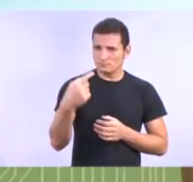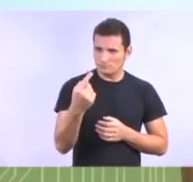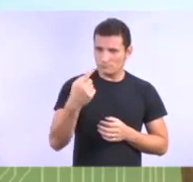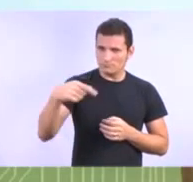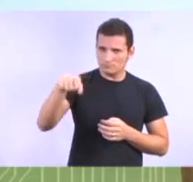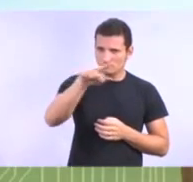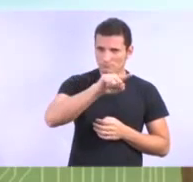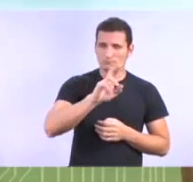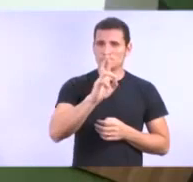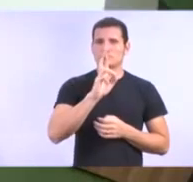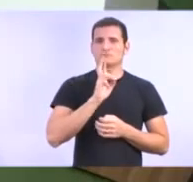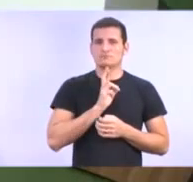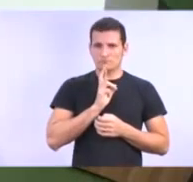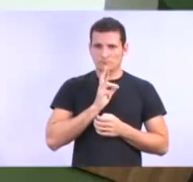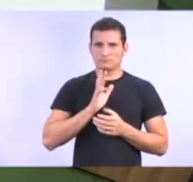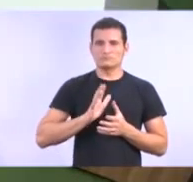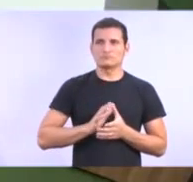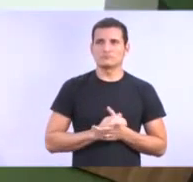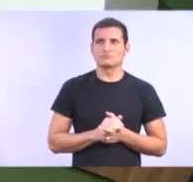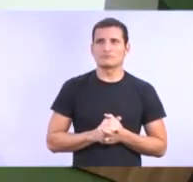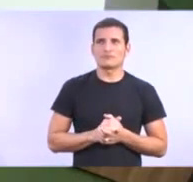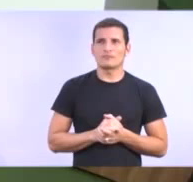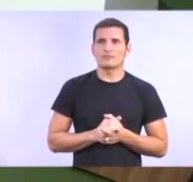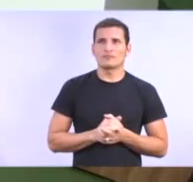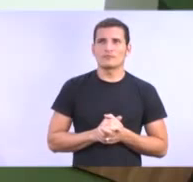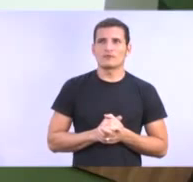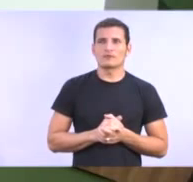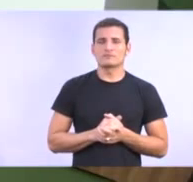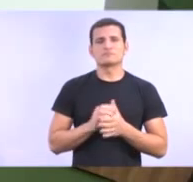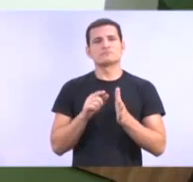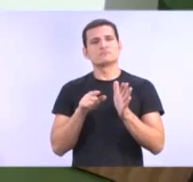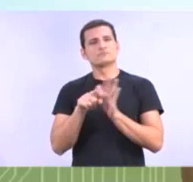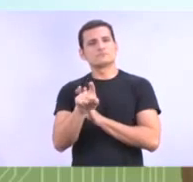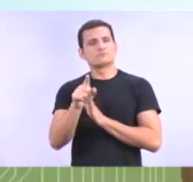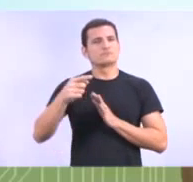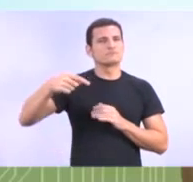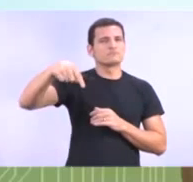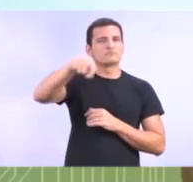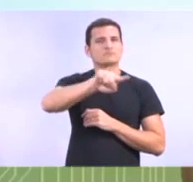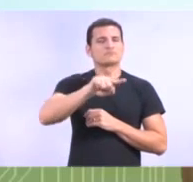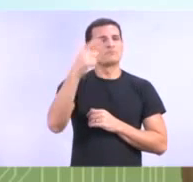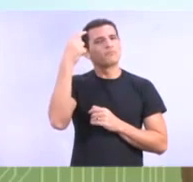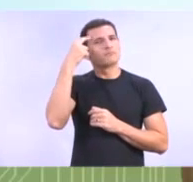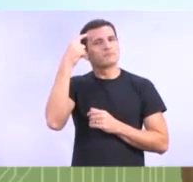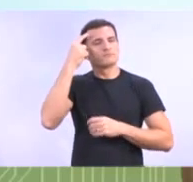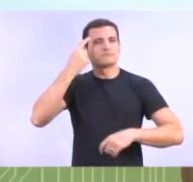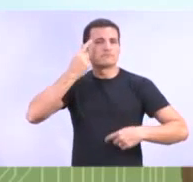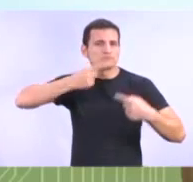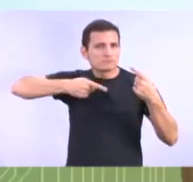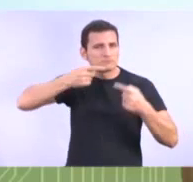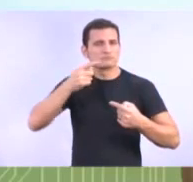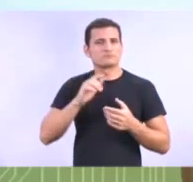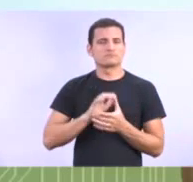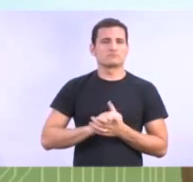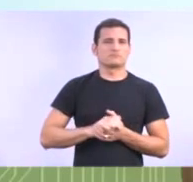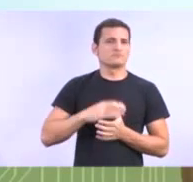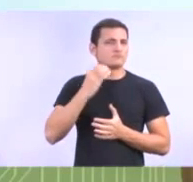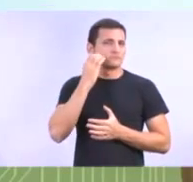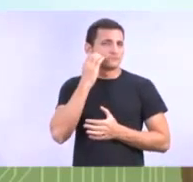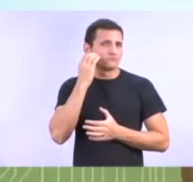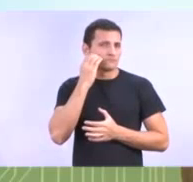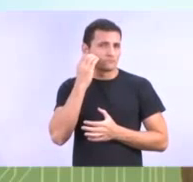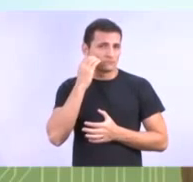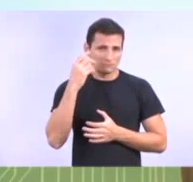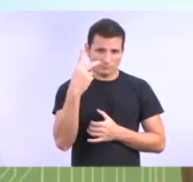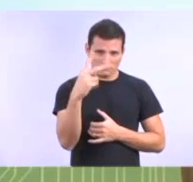né, professor? Perfeito, isso é muito bom. Vamos perguntar para vocês irem pensando aí, discutindo. Os celulares de vocês,